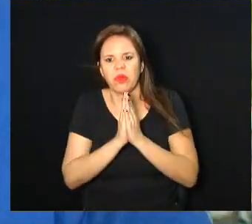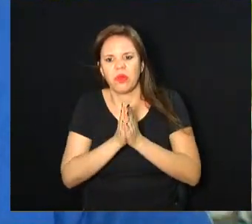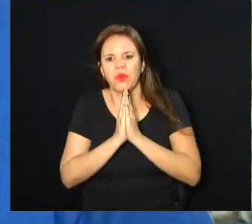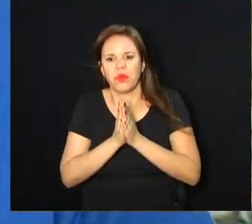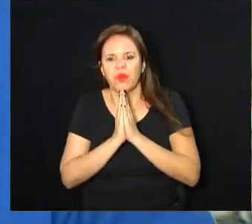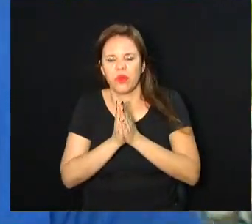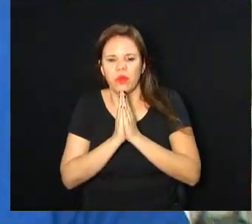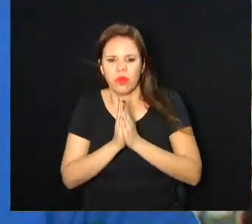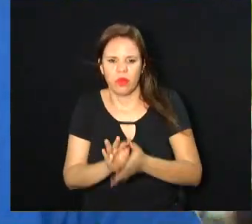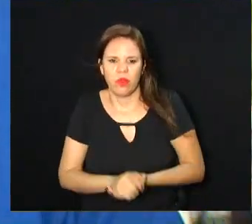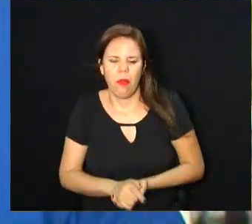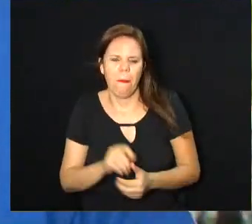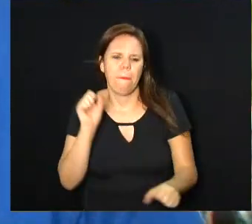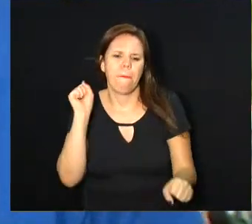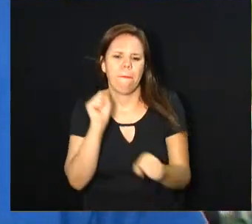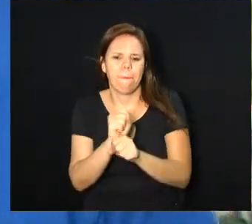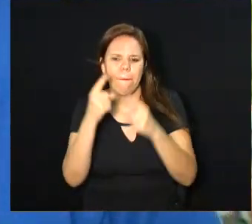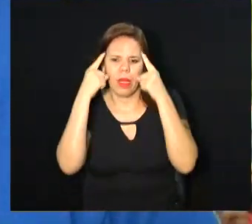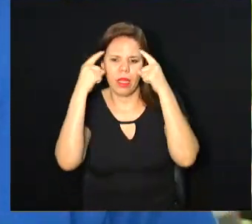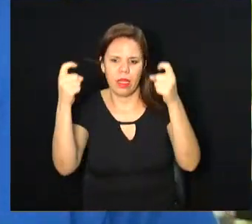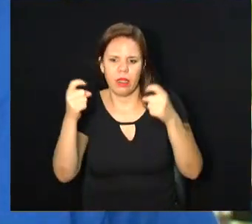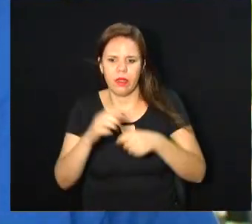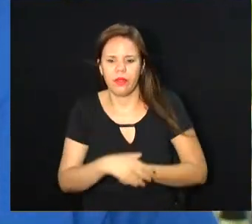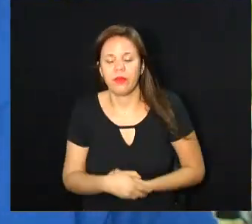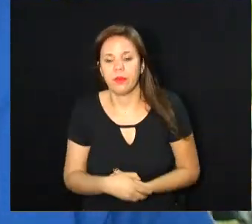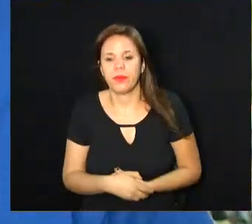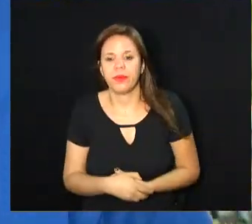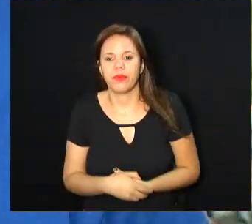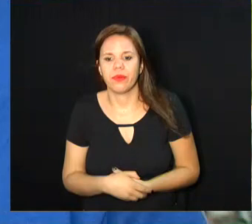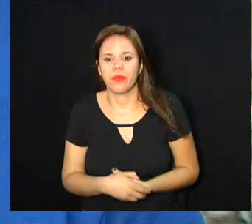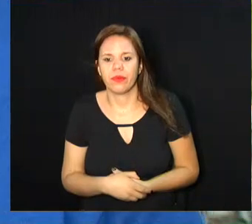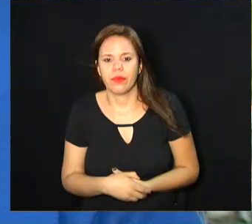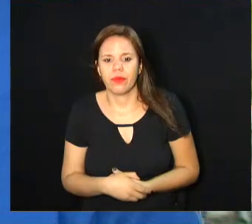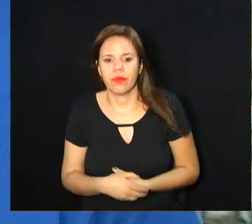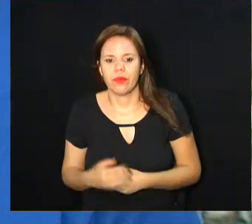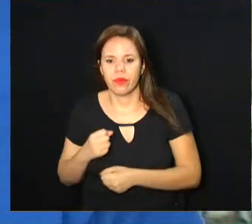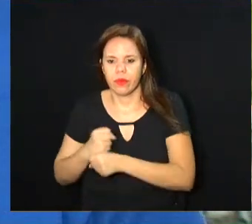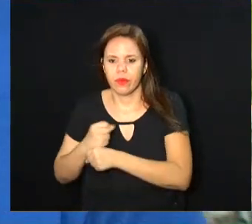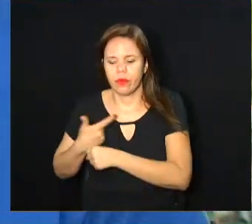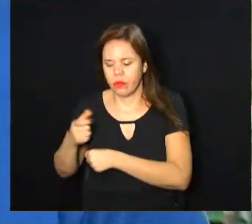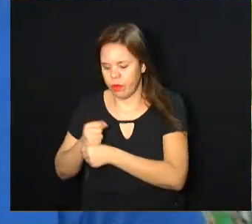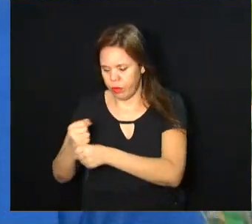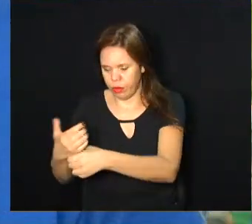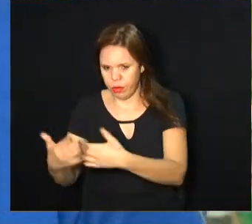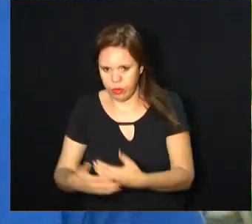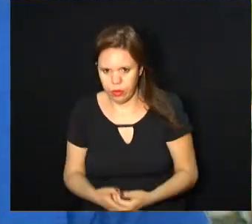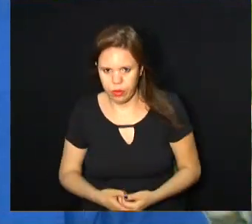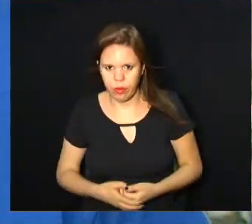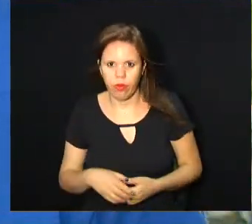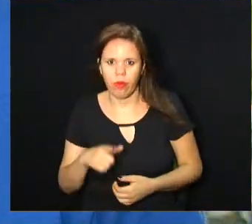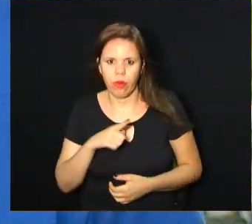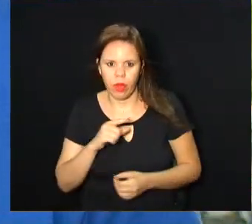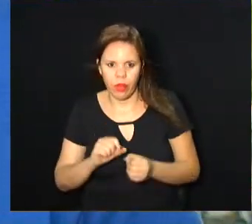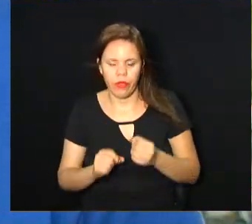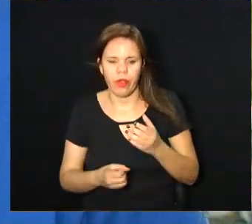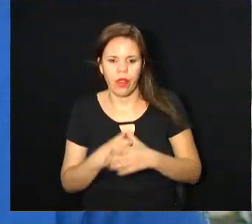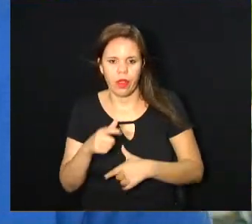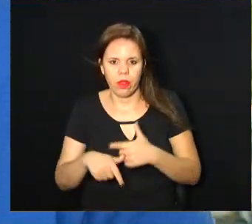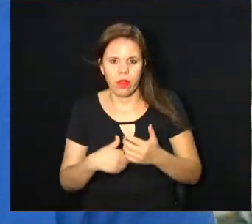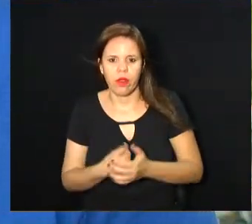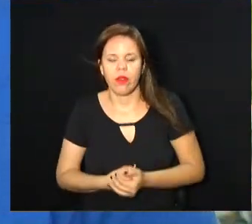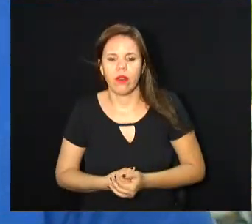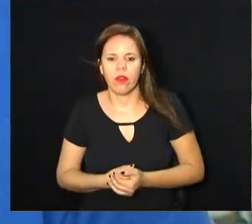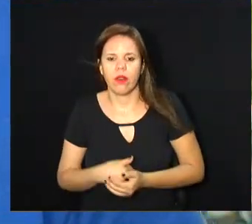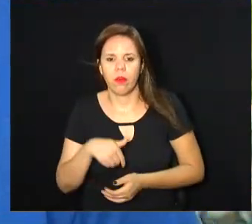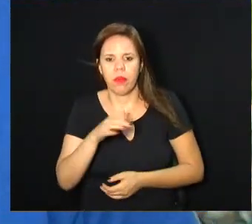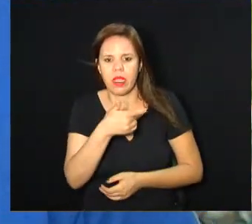que se pare com essa violência. Então, nesses últimos 10 anos, têm sido feitas atividades em mais